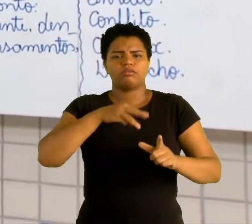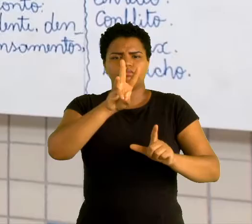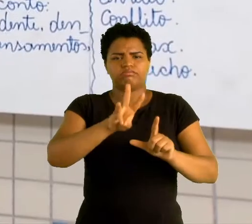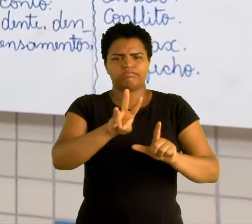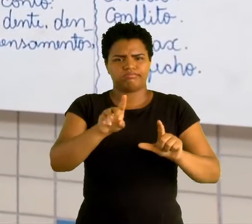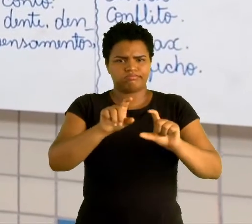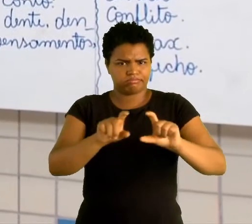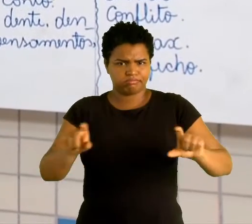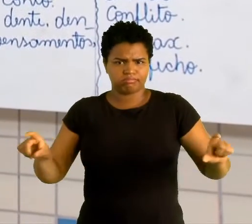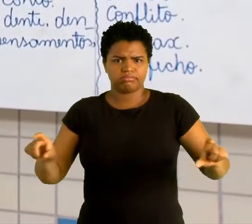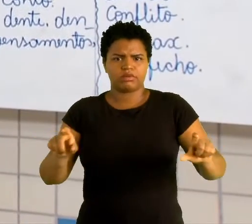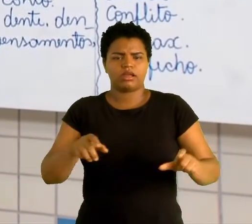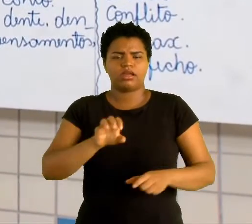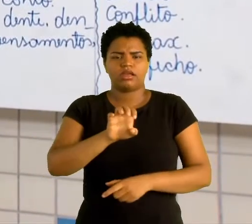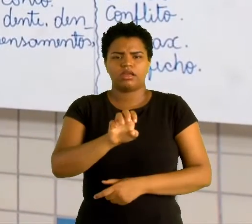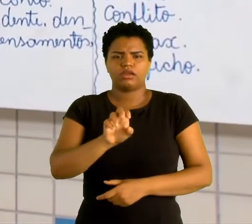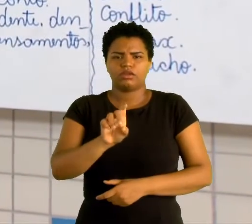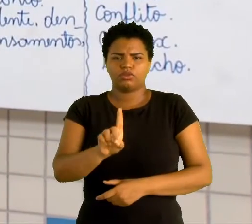eletrônico